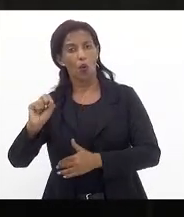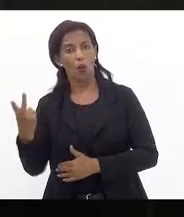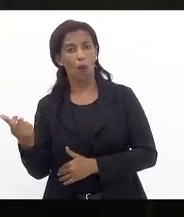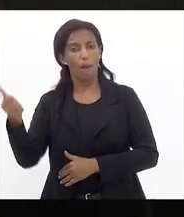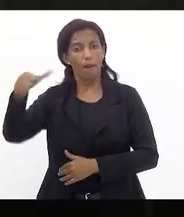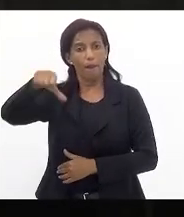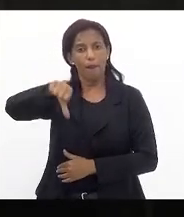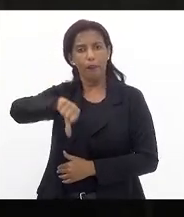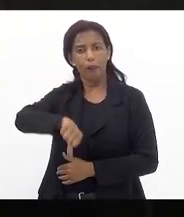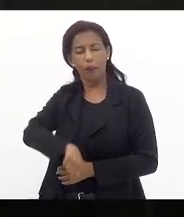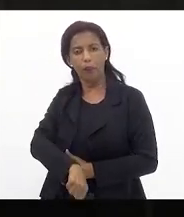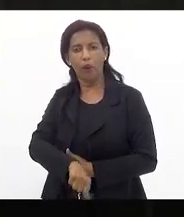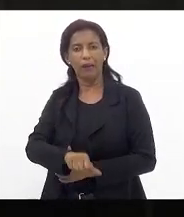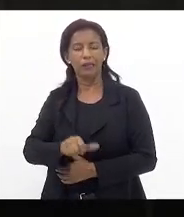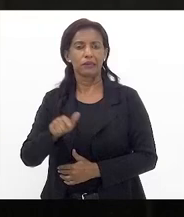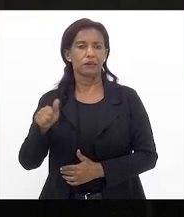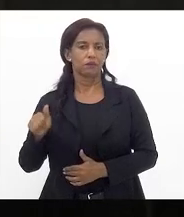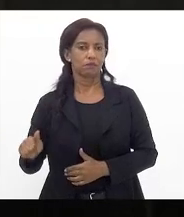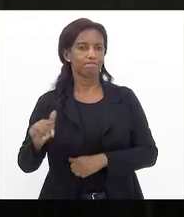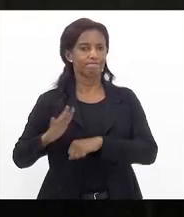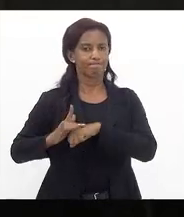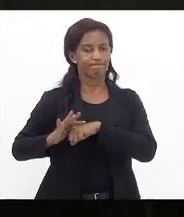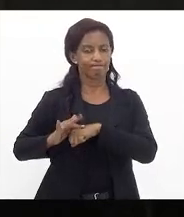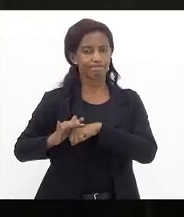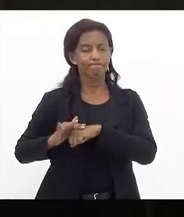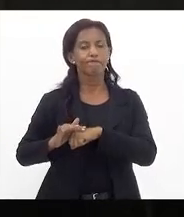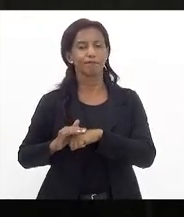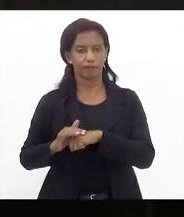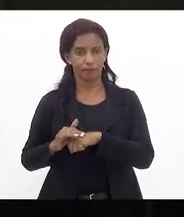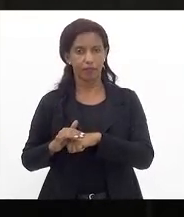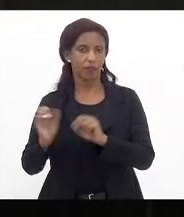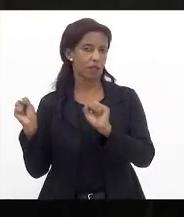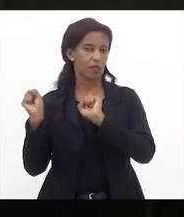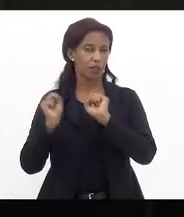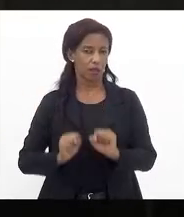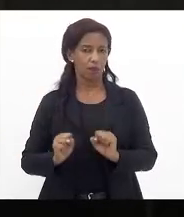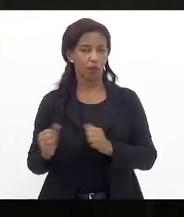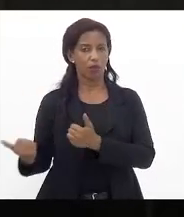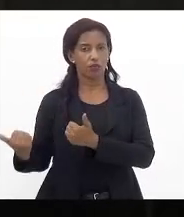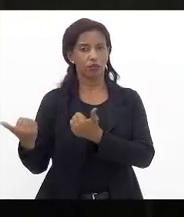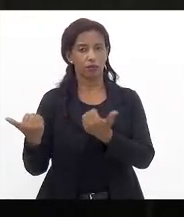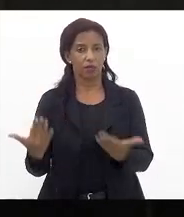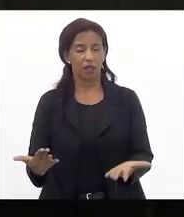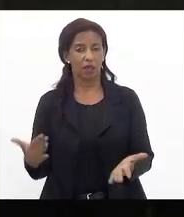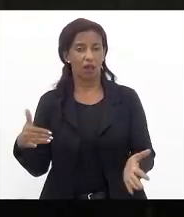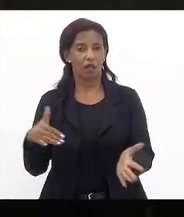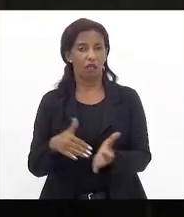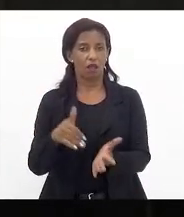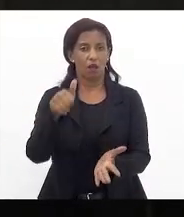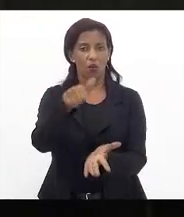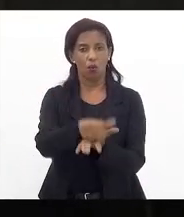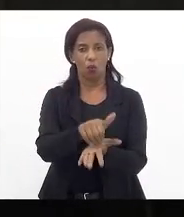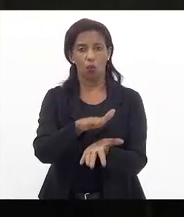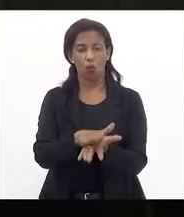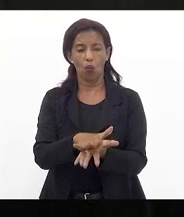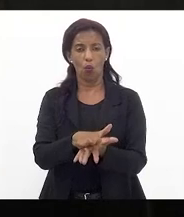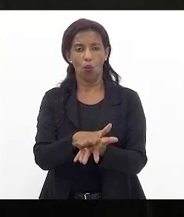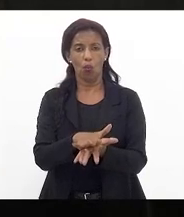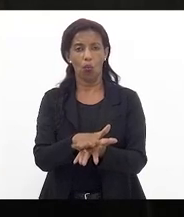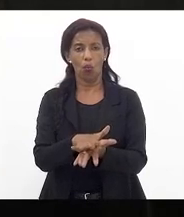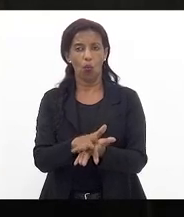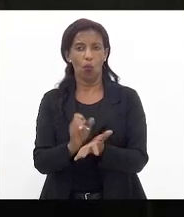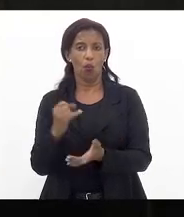agravamento dessa lesão, dessa doença, que pode levar até uma lesão